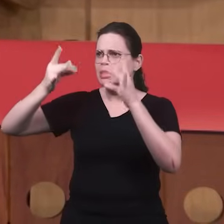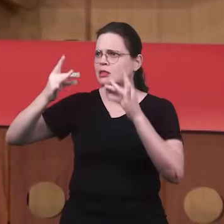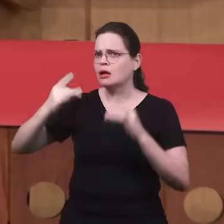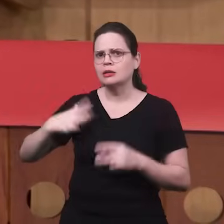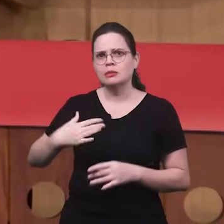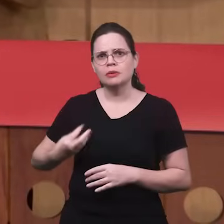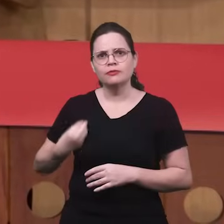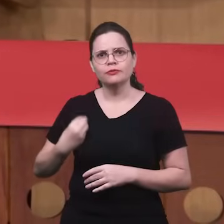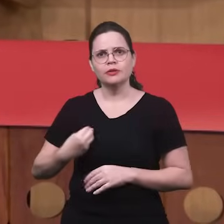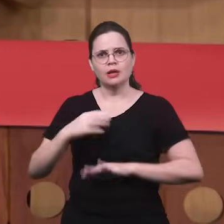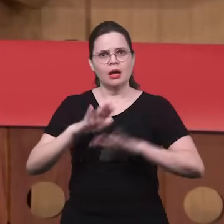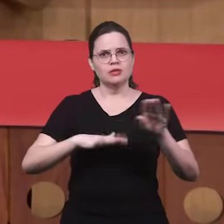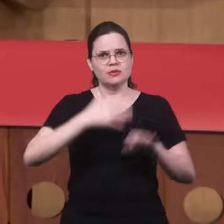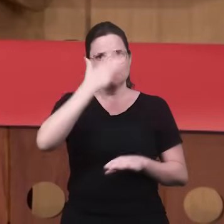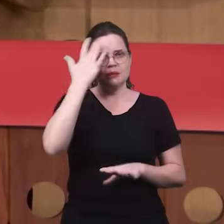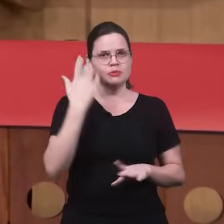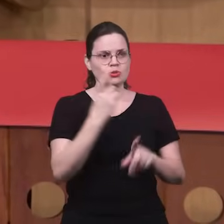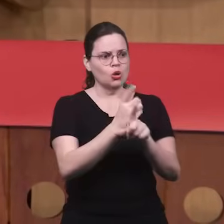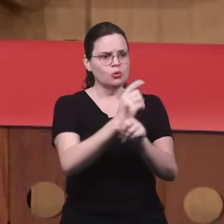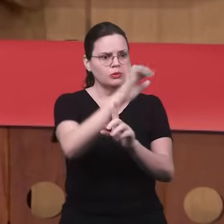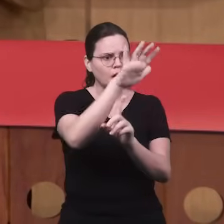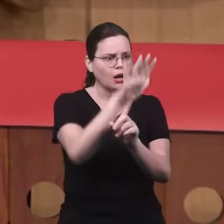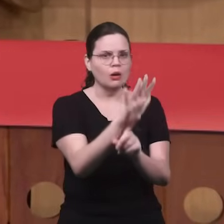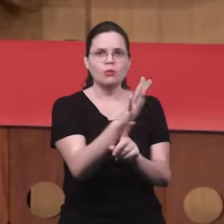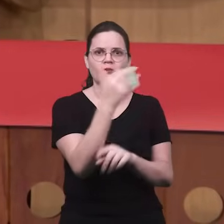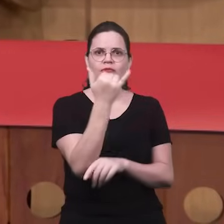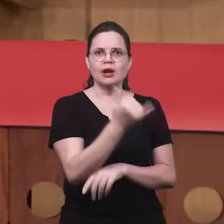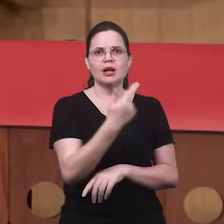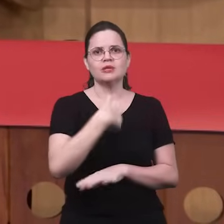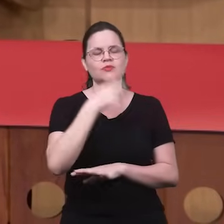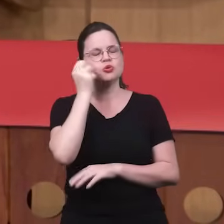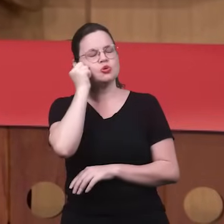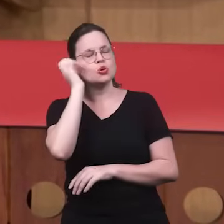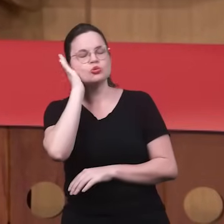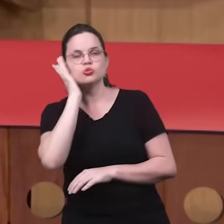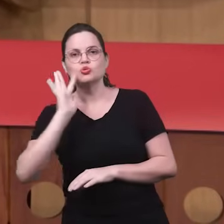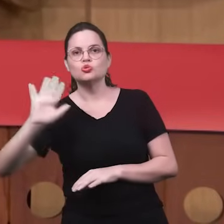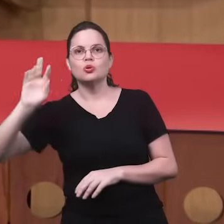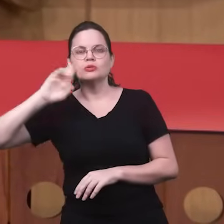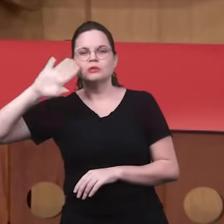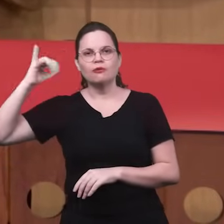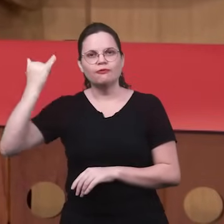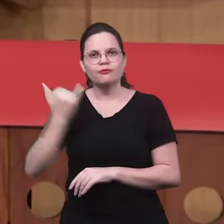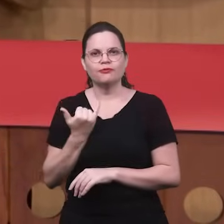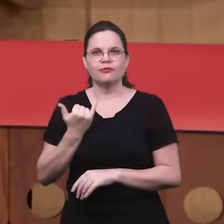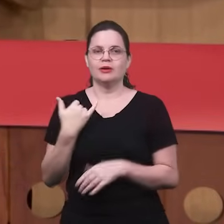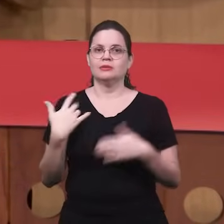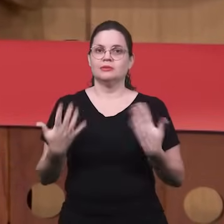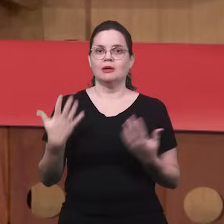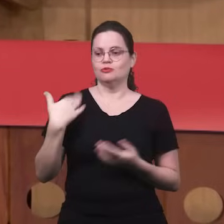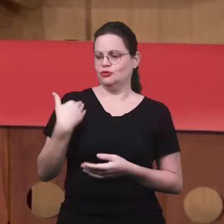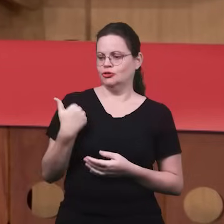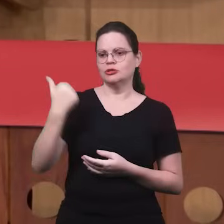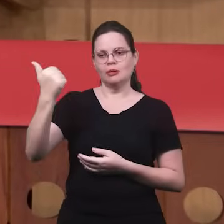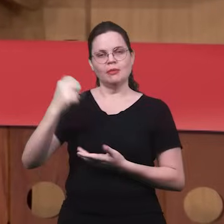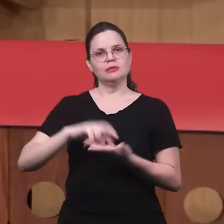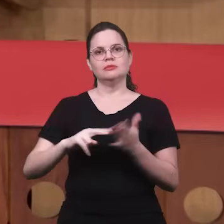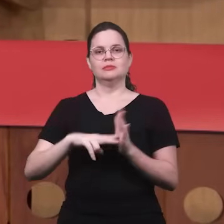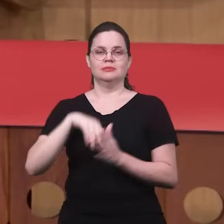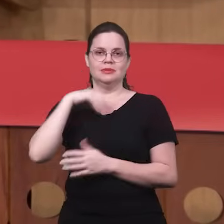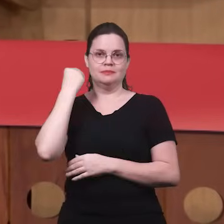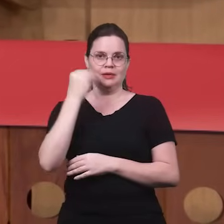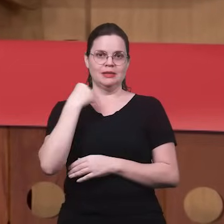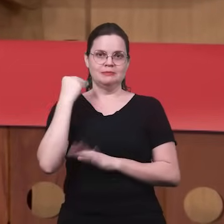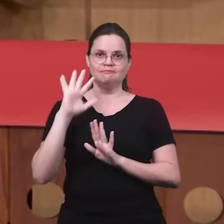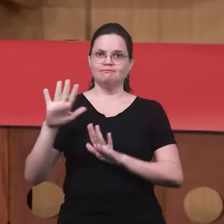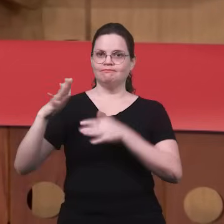achou na rua, foi no sonho uma noite. Quer dizer, o chamado é uma experiência. Por isso